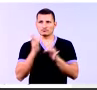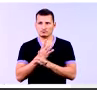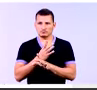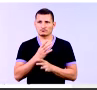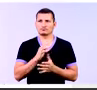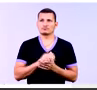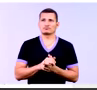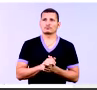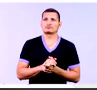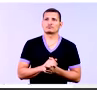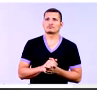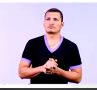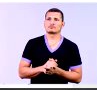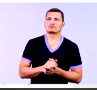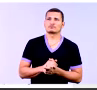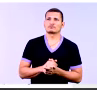tema